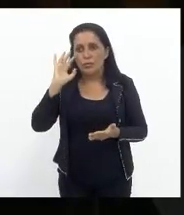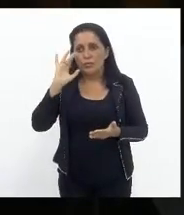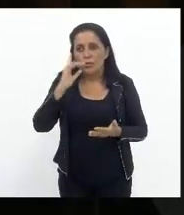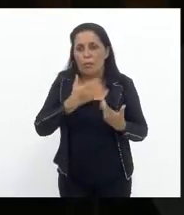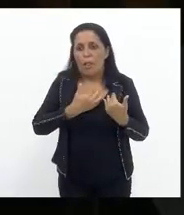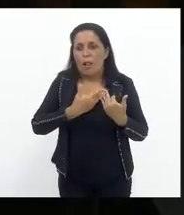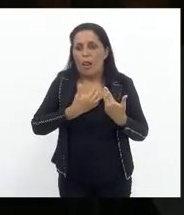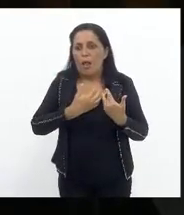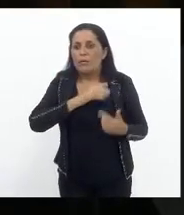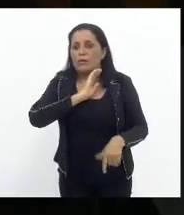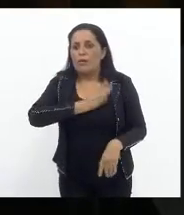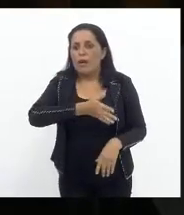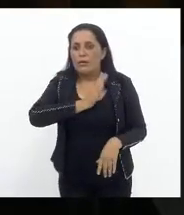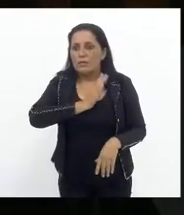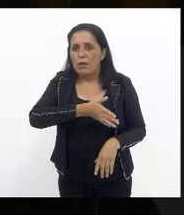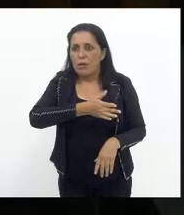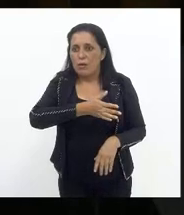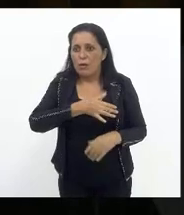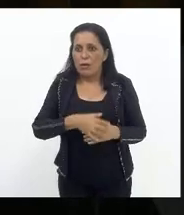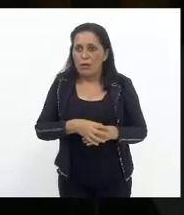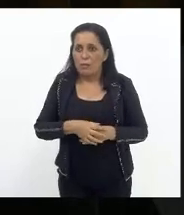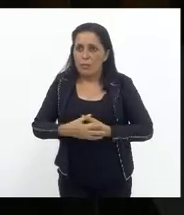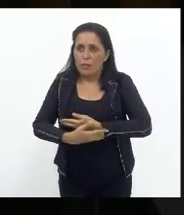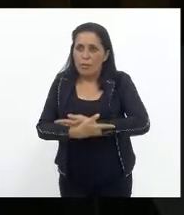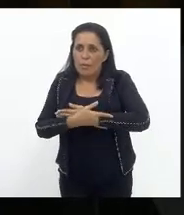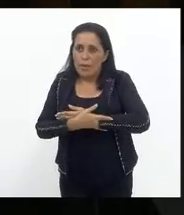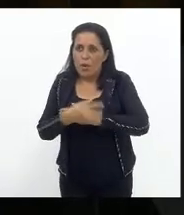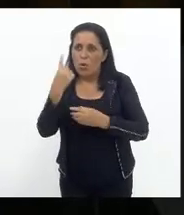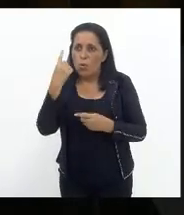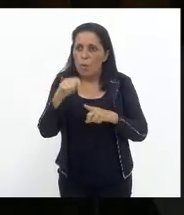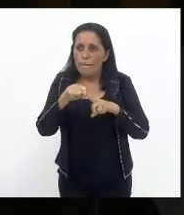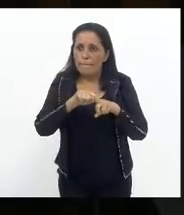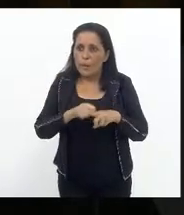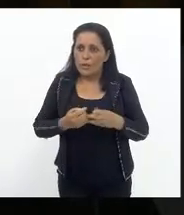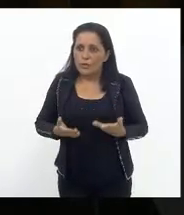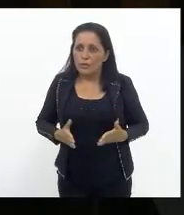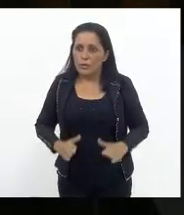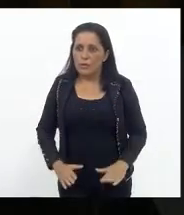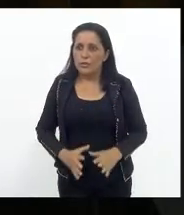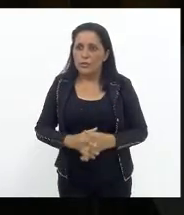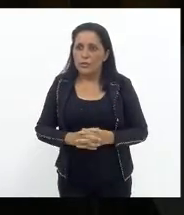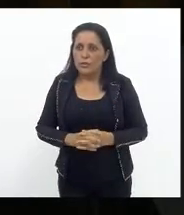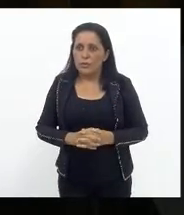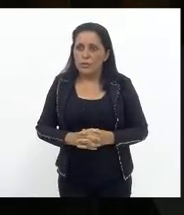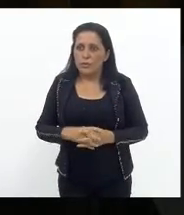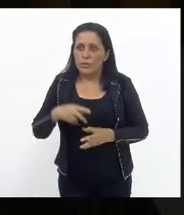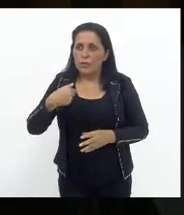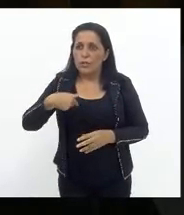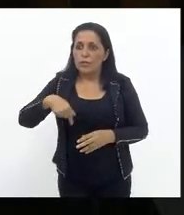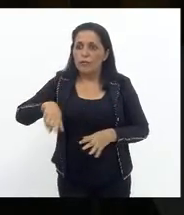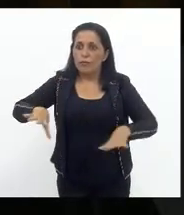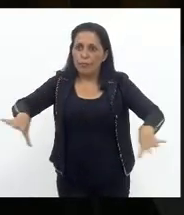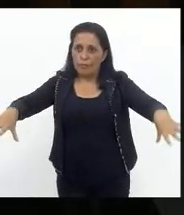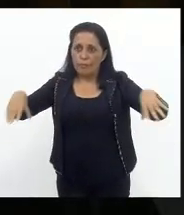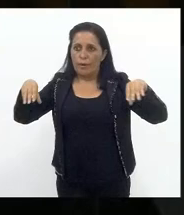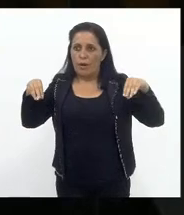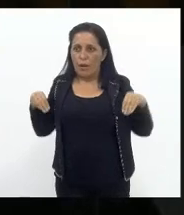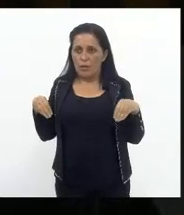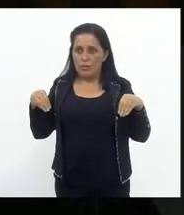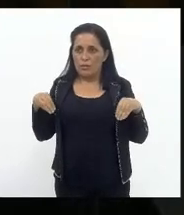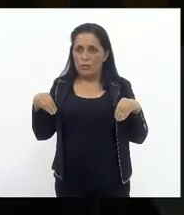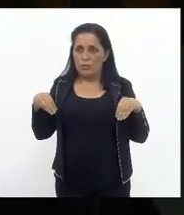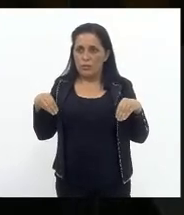meu coração, peguei a minha bebê com um mês de nascida, fui até o Palácio Guanabara,